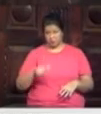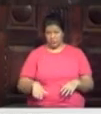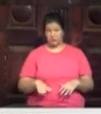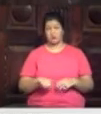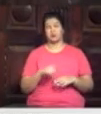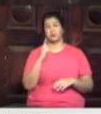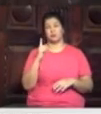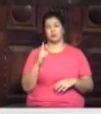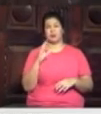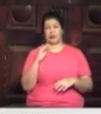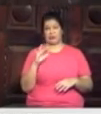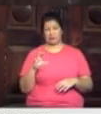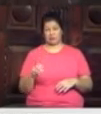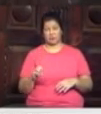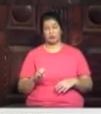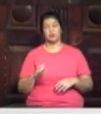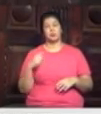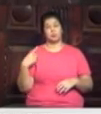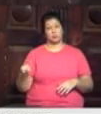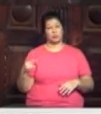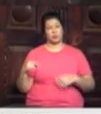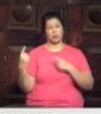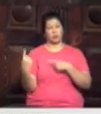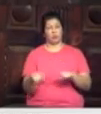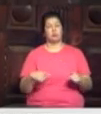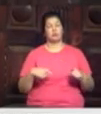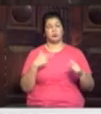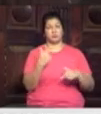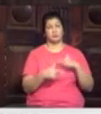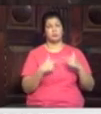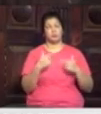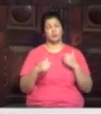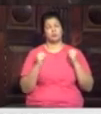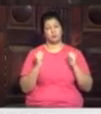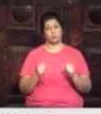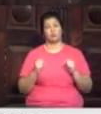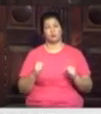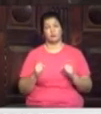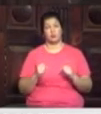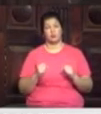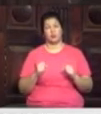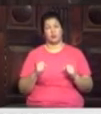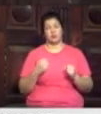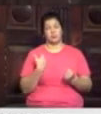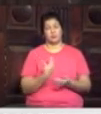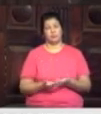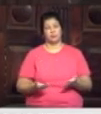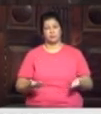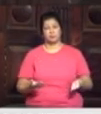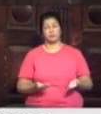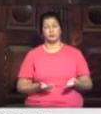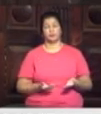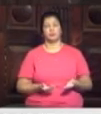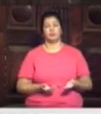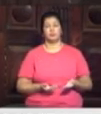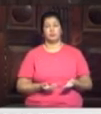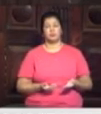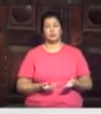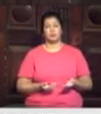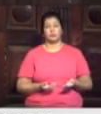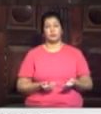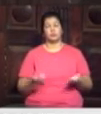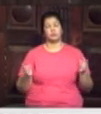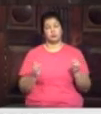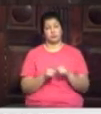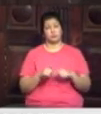crime contra a classe trabalhadora possa ser perpetrado. Mas também,